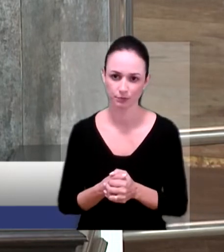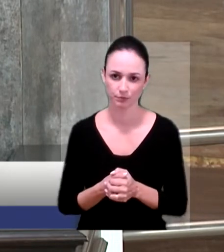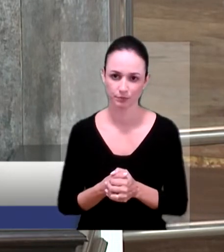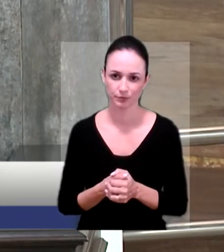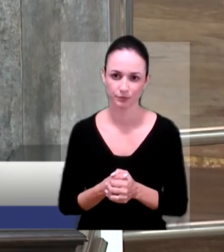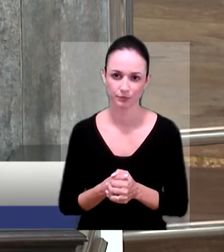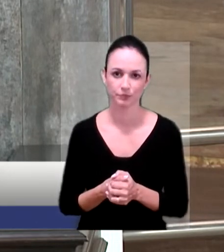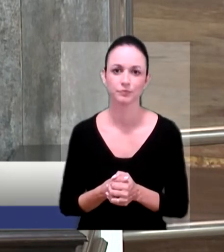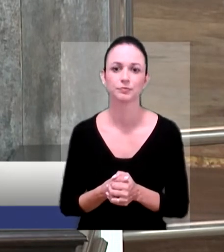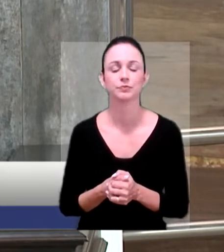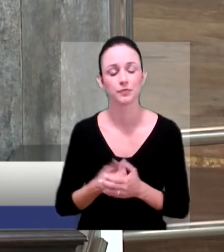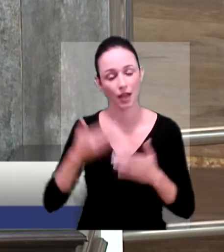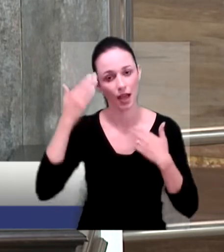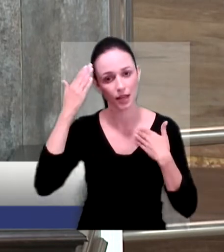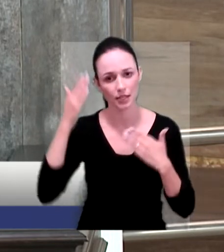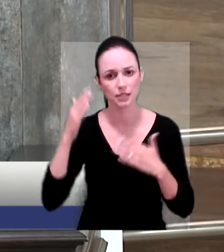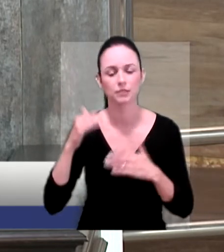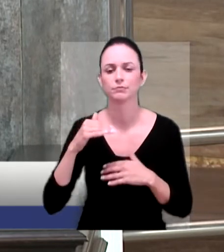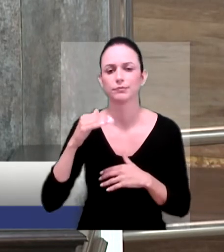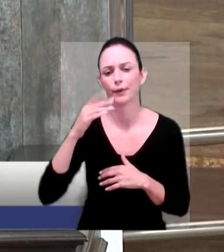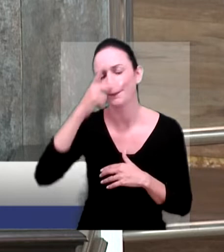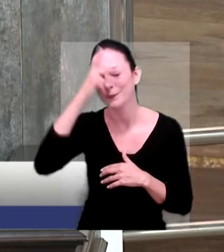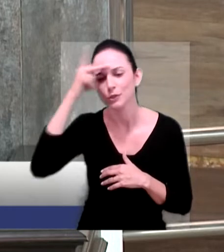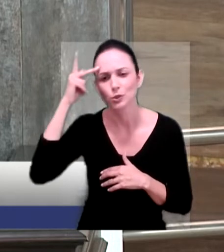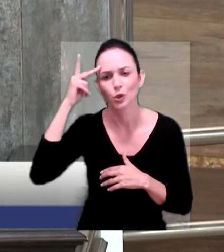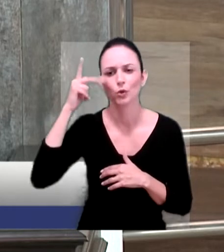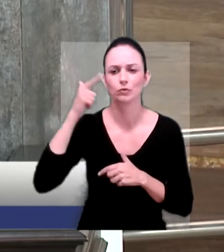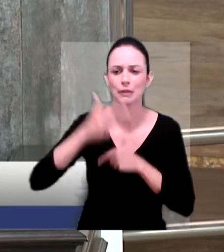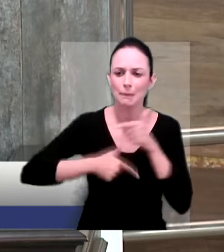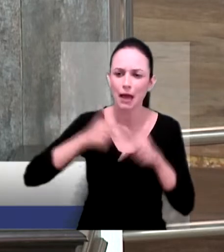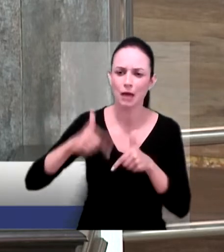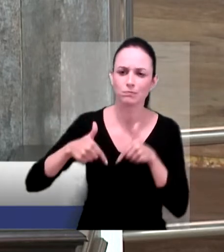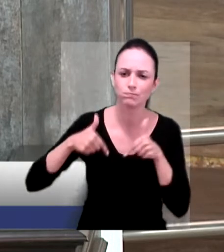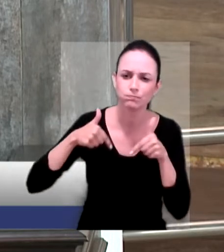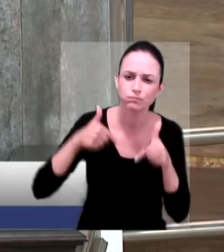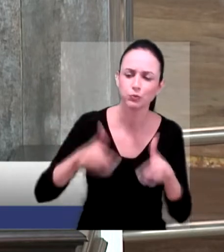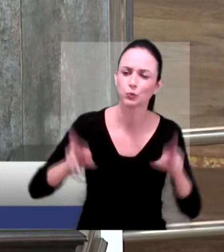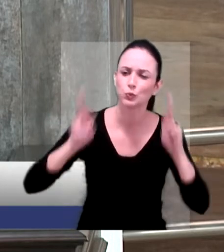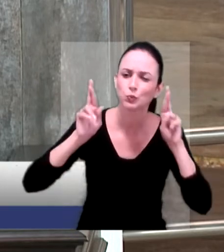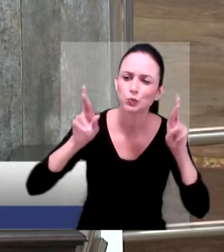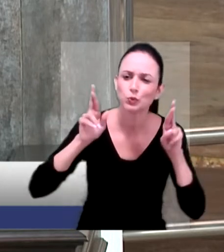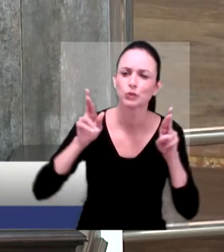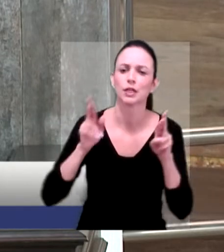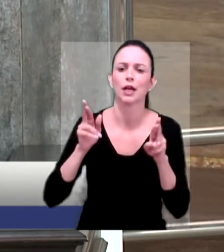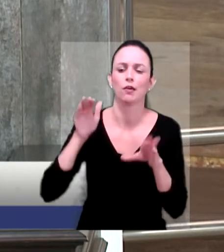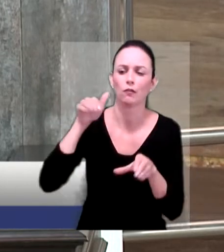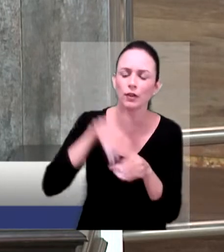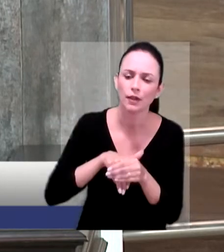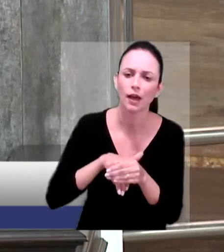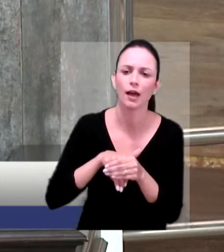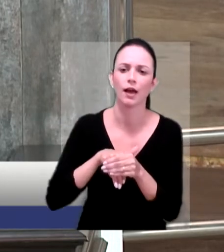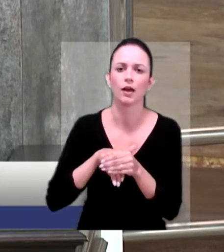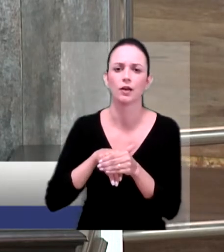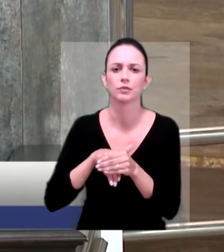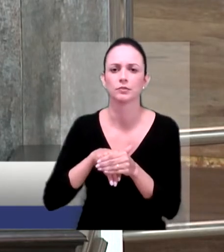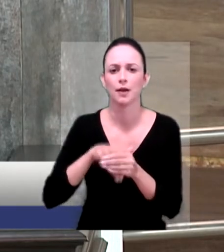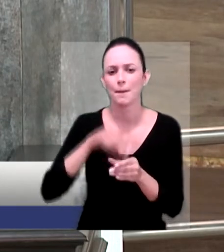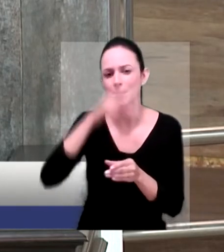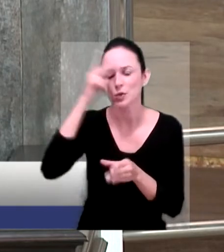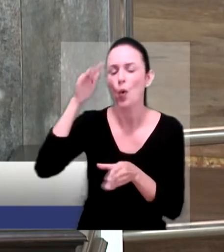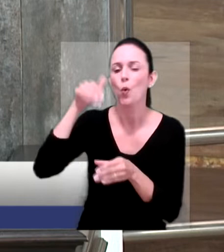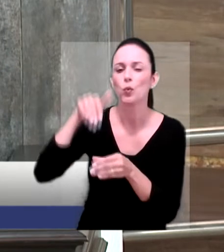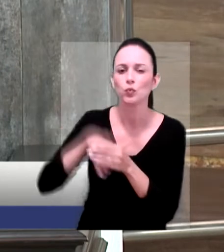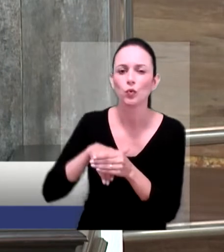que se dedicaram, que trabalharam, que torceram por mim, que votaram. Os eleitores que votaram,